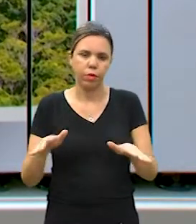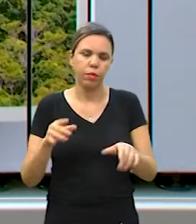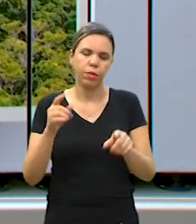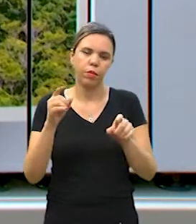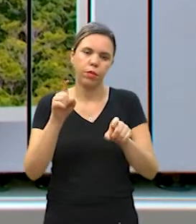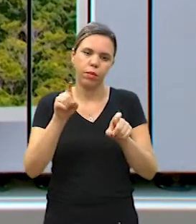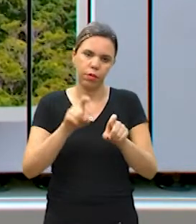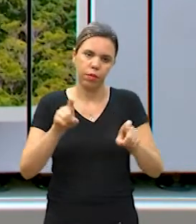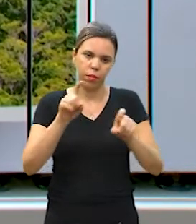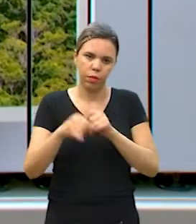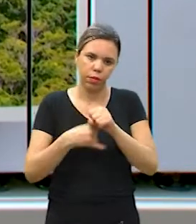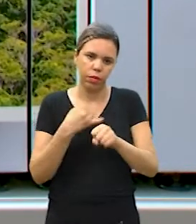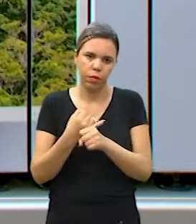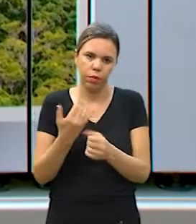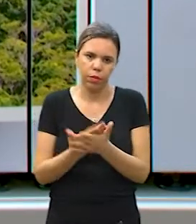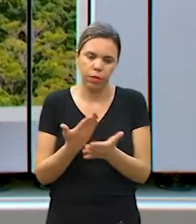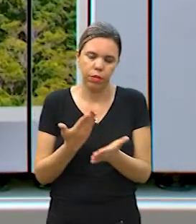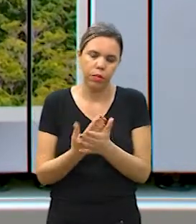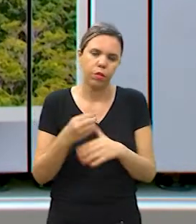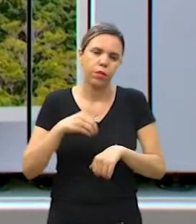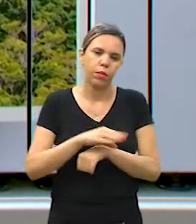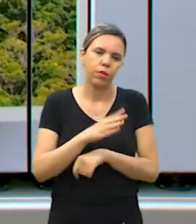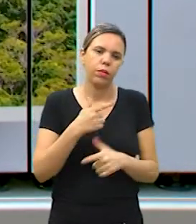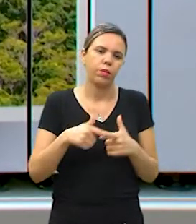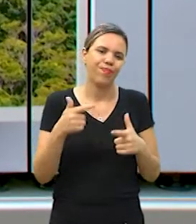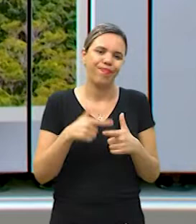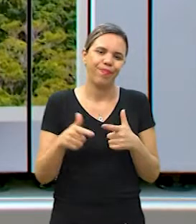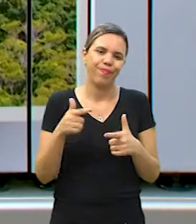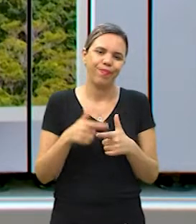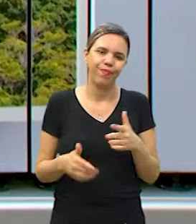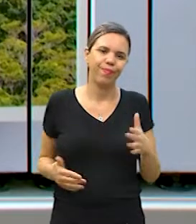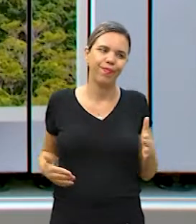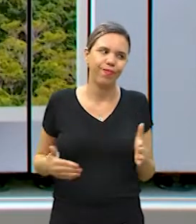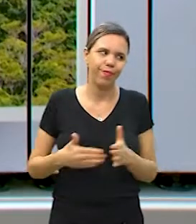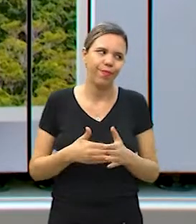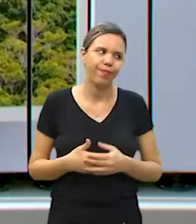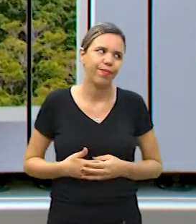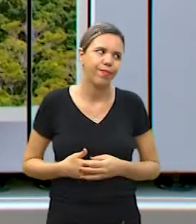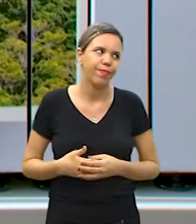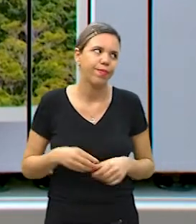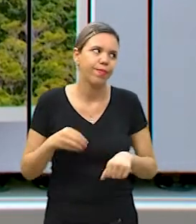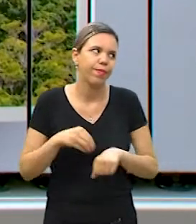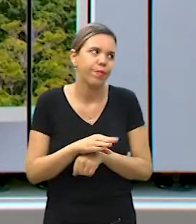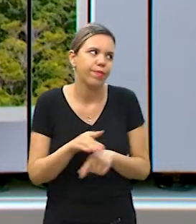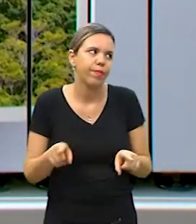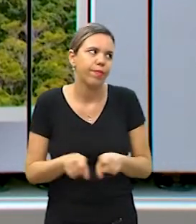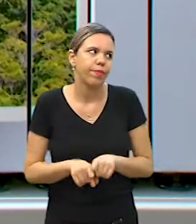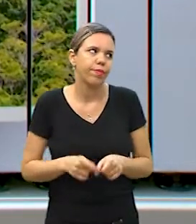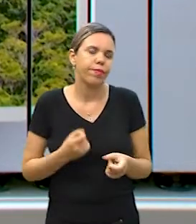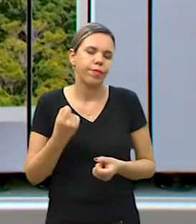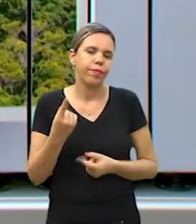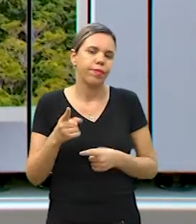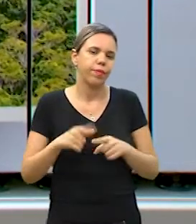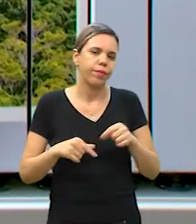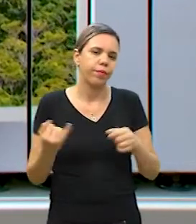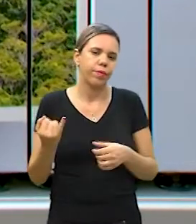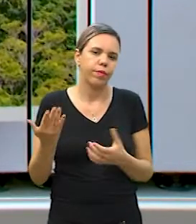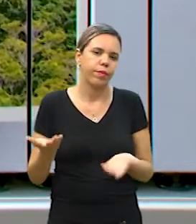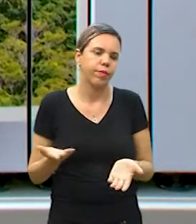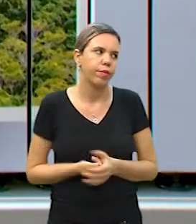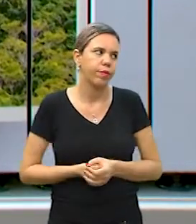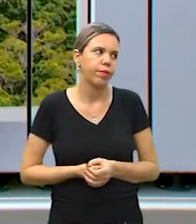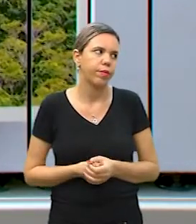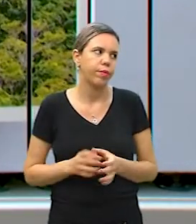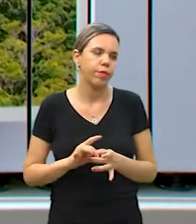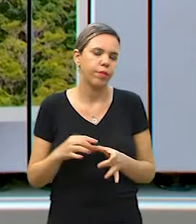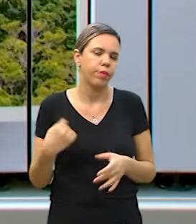aulas remotas trouxeram muitos problemas, mas trouxeram também alguns instrumentos